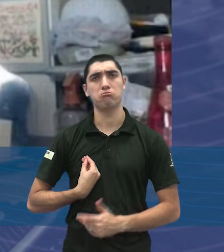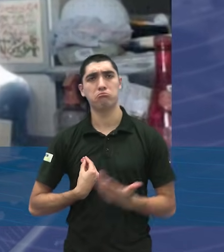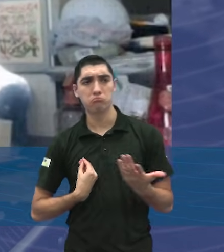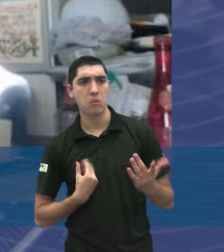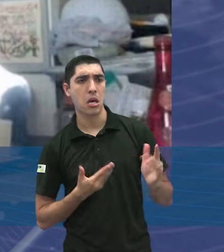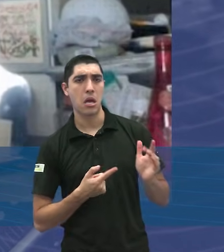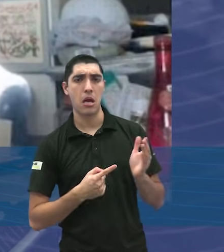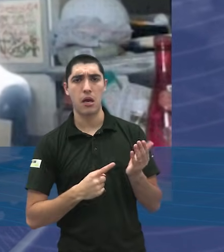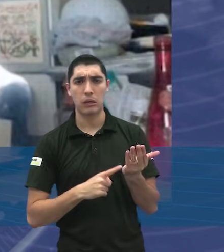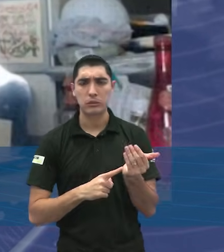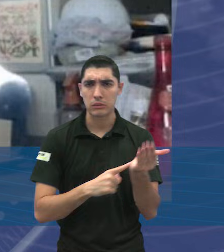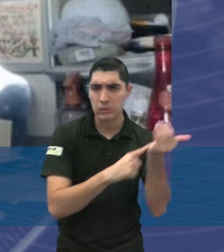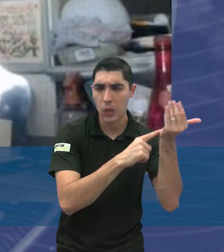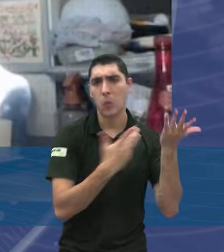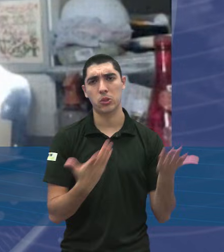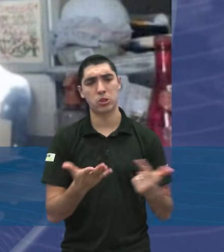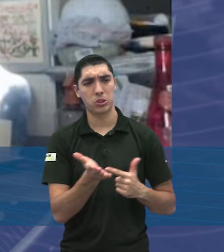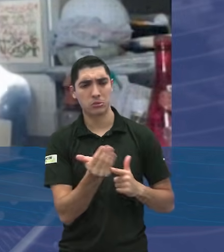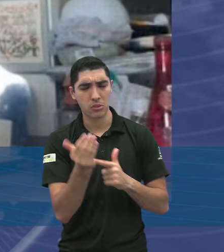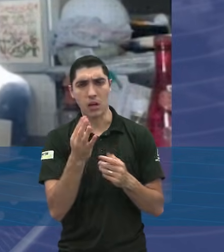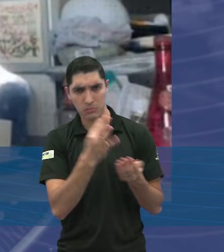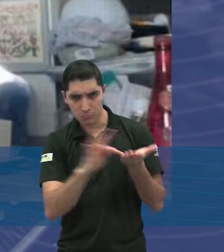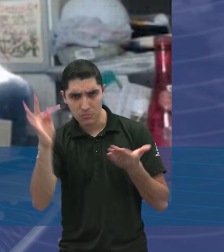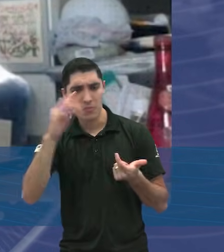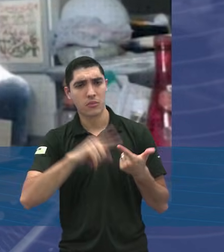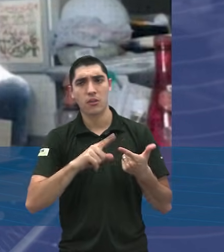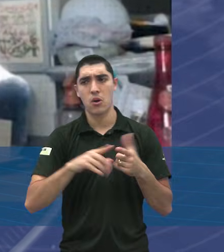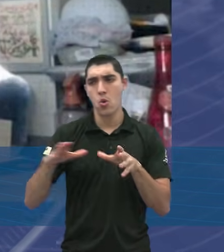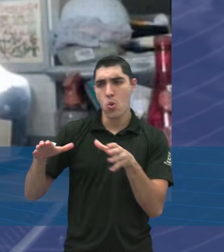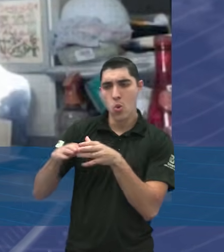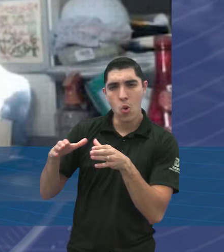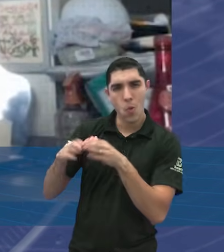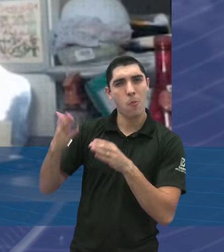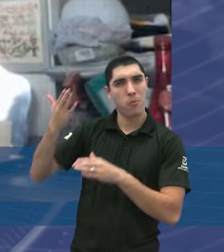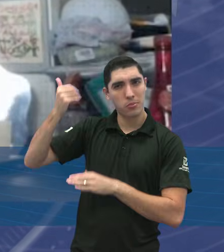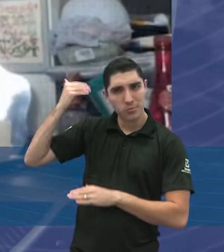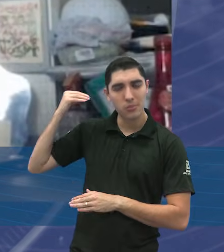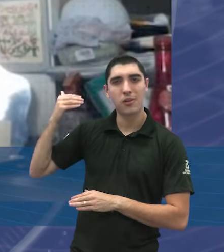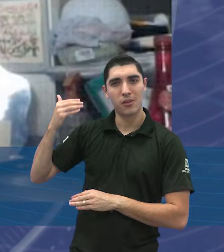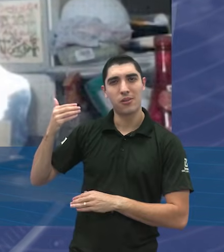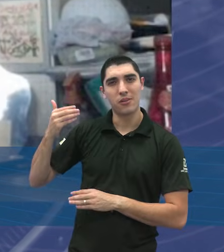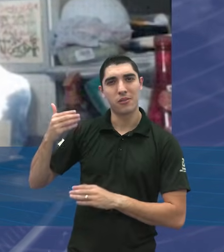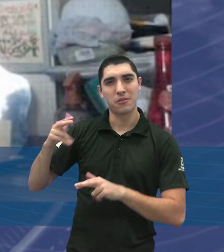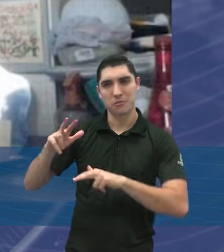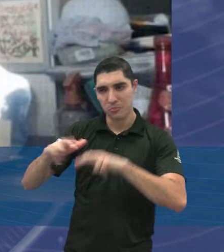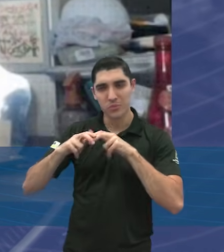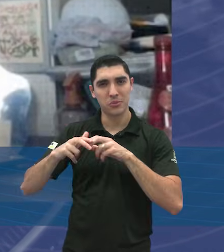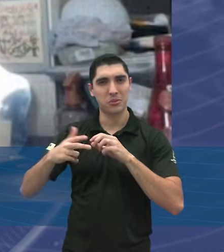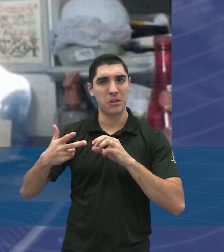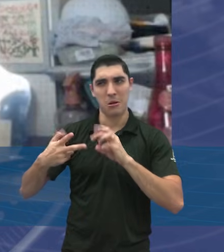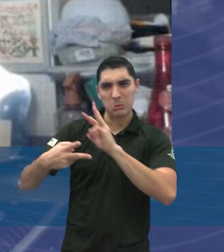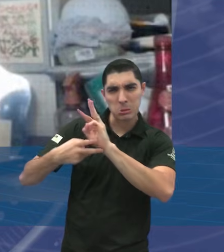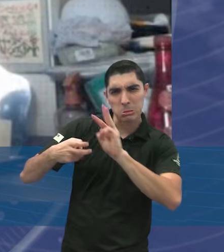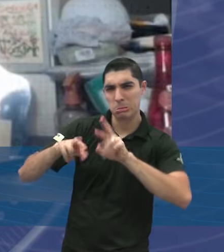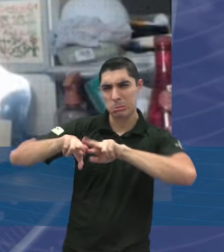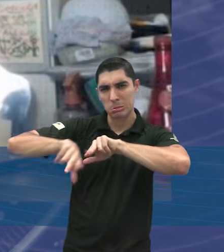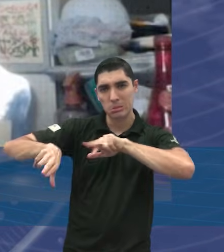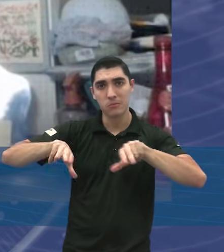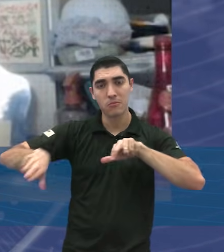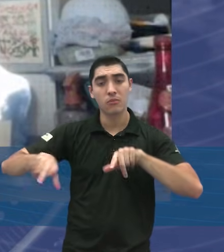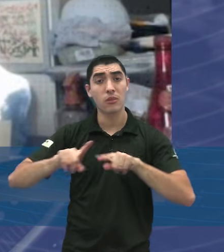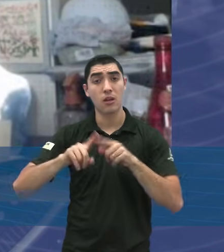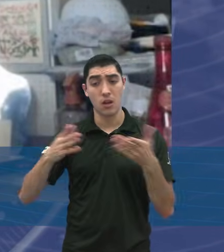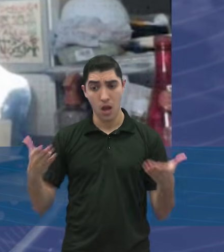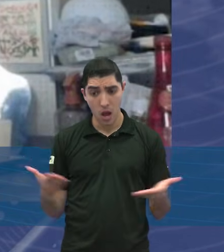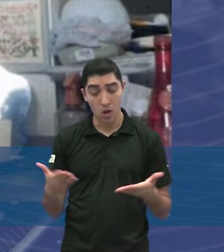com tecnologias em quilombos, com tecnologias outras, e agora também com escritas, e